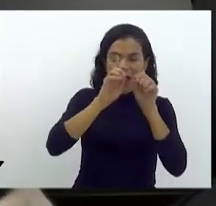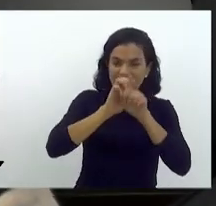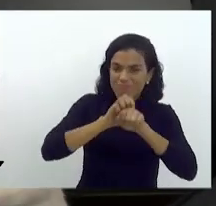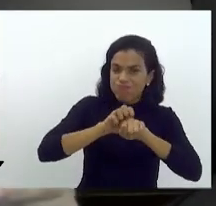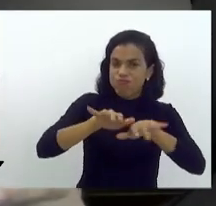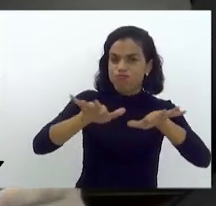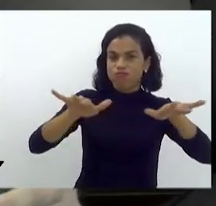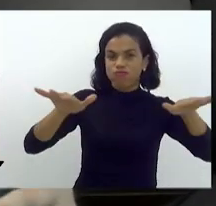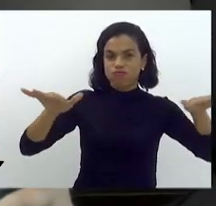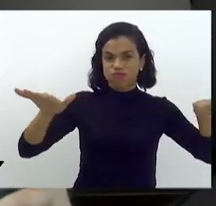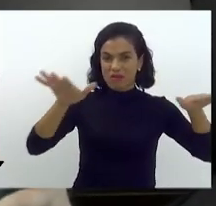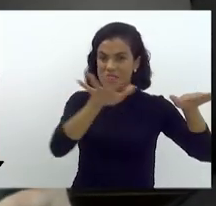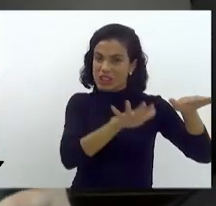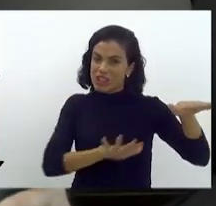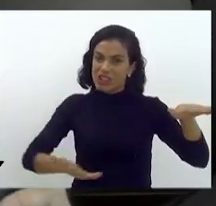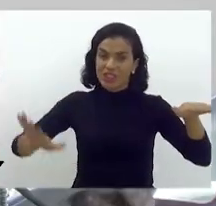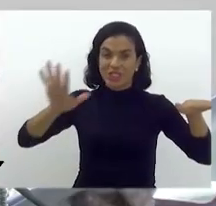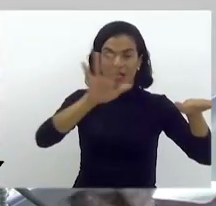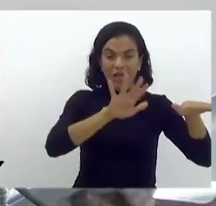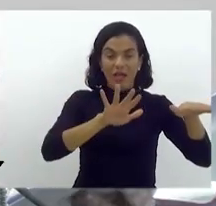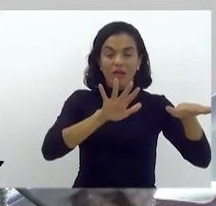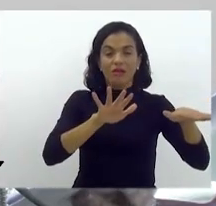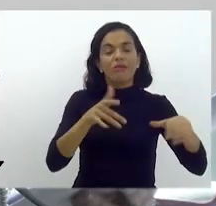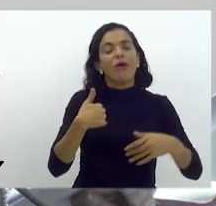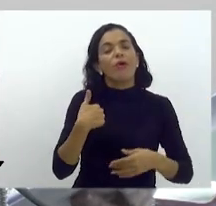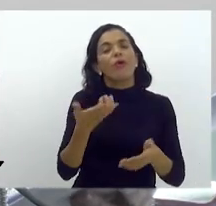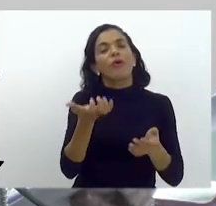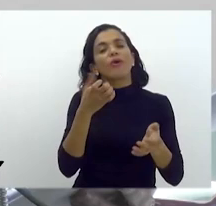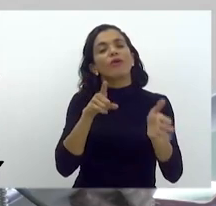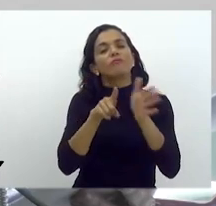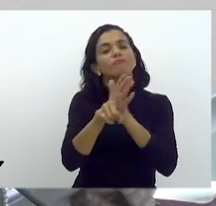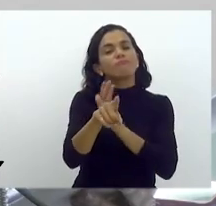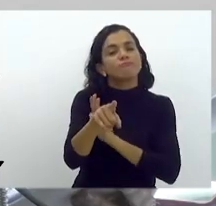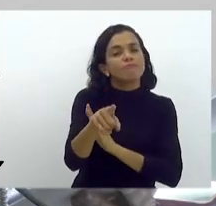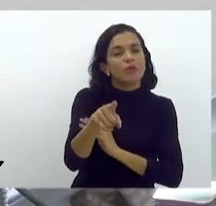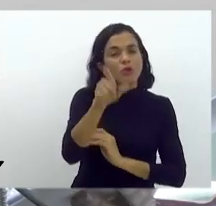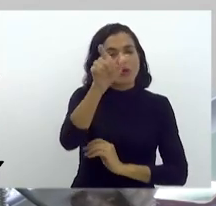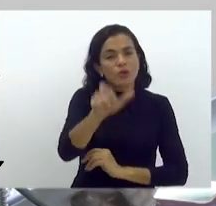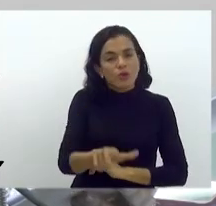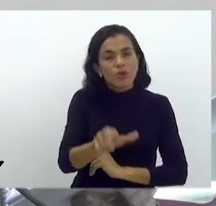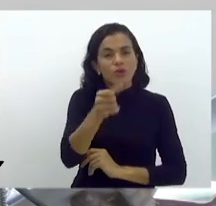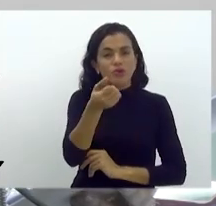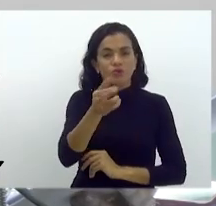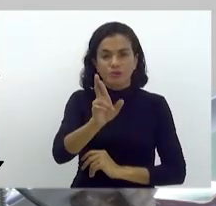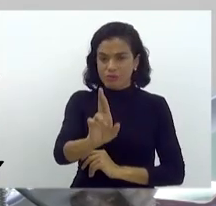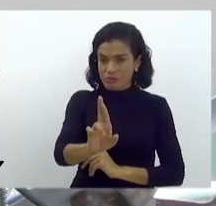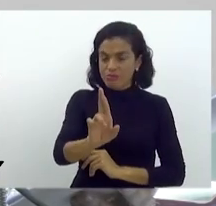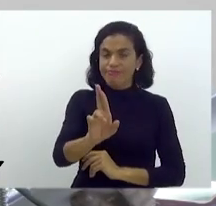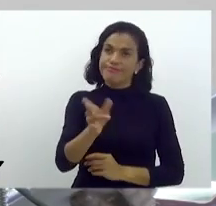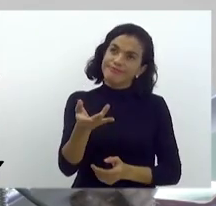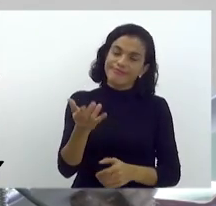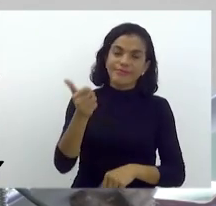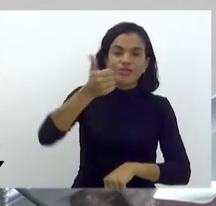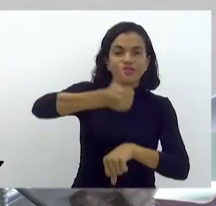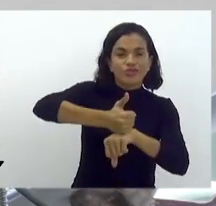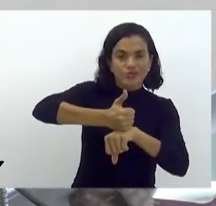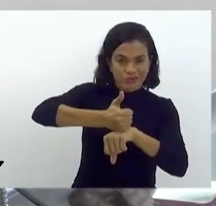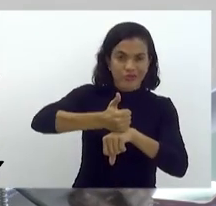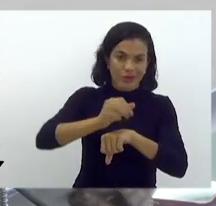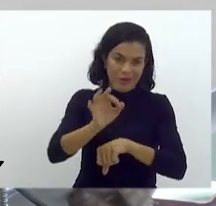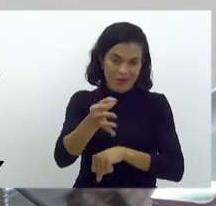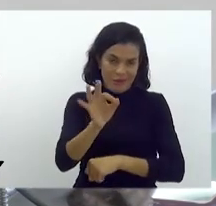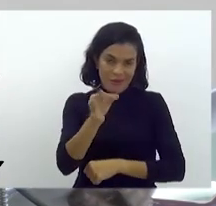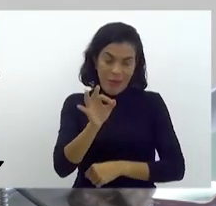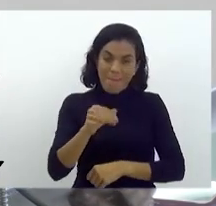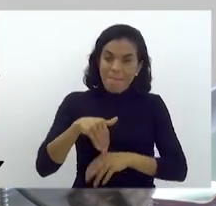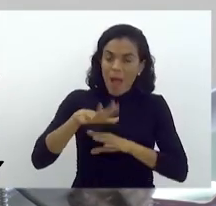coisa genérica eu queria é que o senhor como o museu titular é